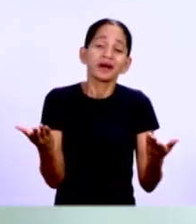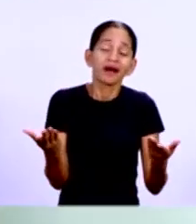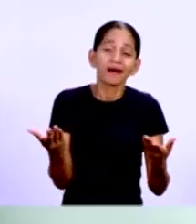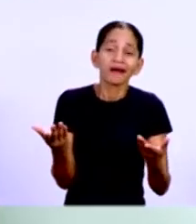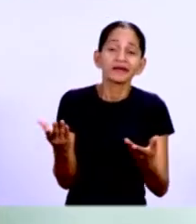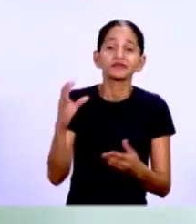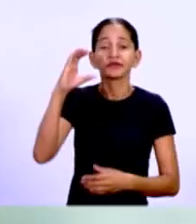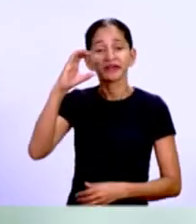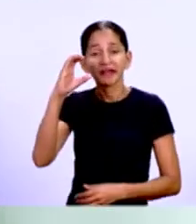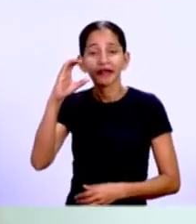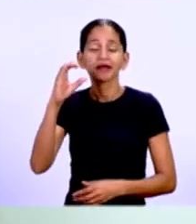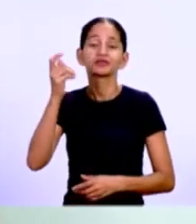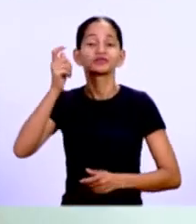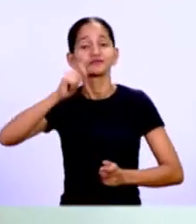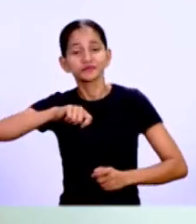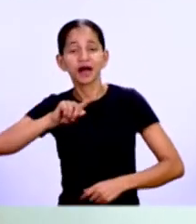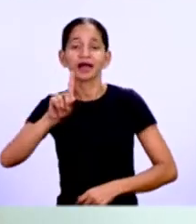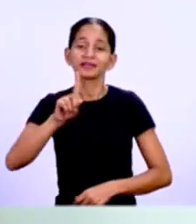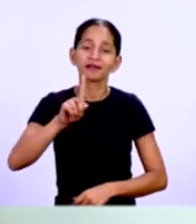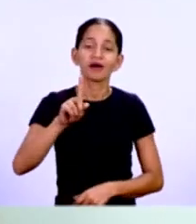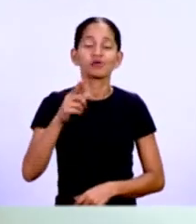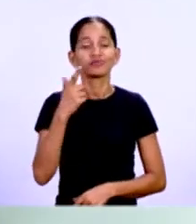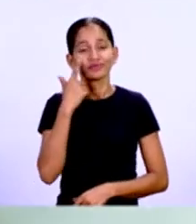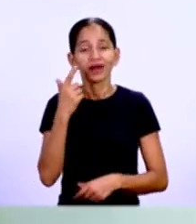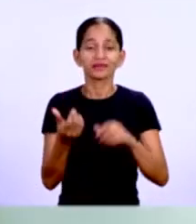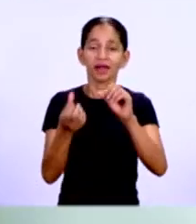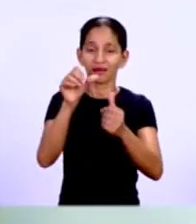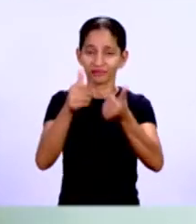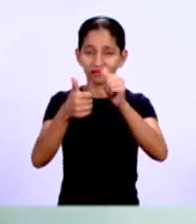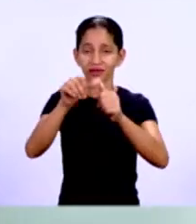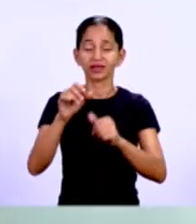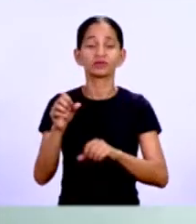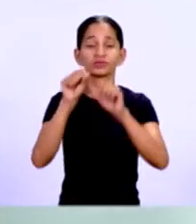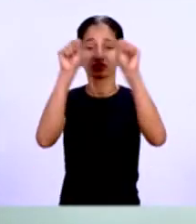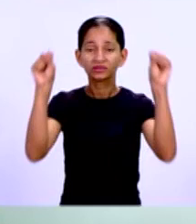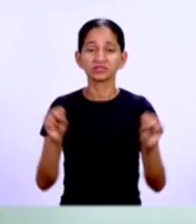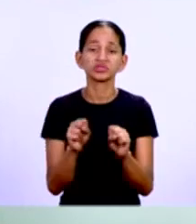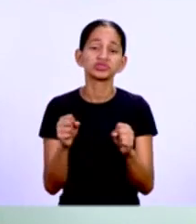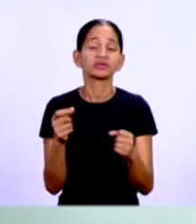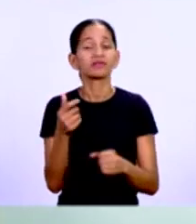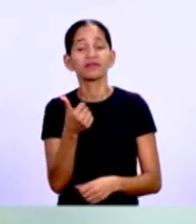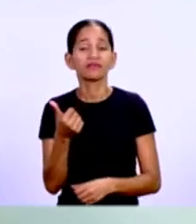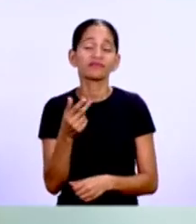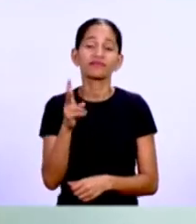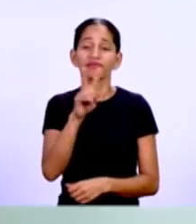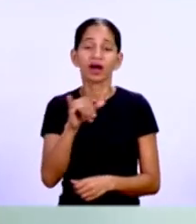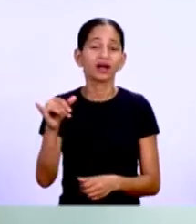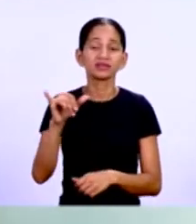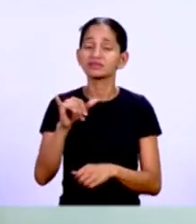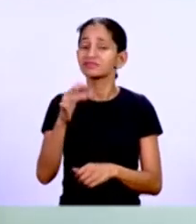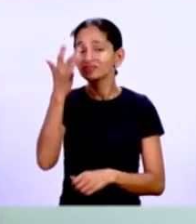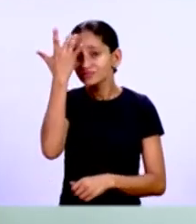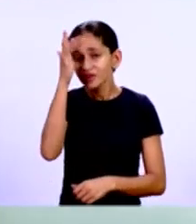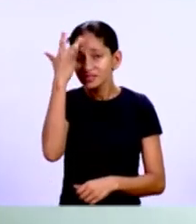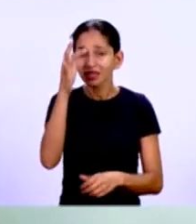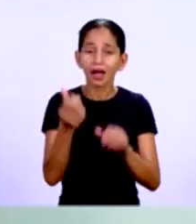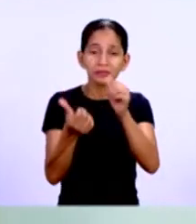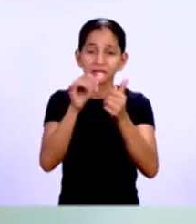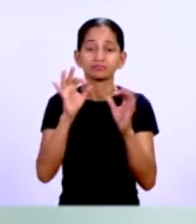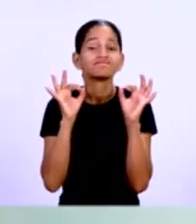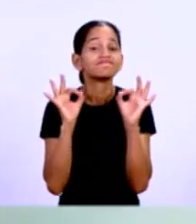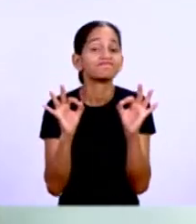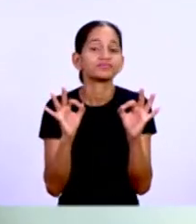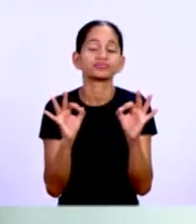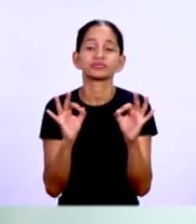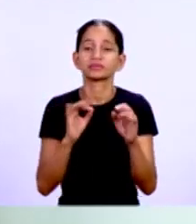dar crédito, não conheço, não vou dar crédito. E aí ele vai usar um sistema mais arbitrário, não vai conseguir analisar muito bem, e daqui a pouco